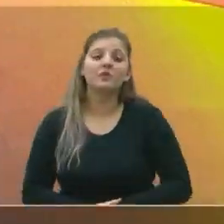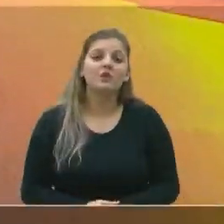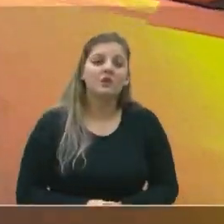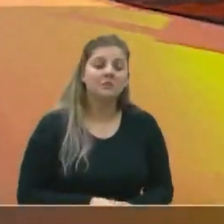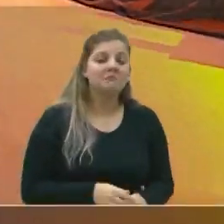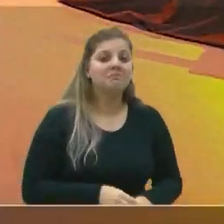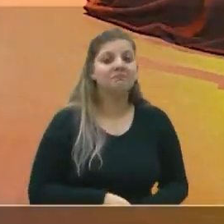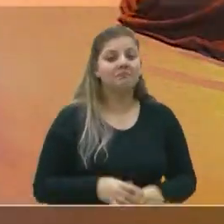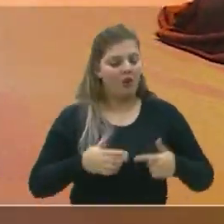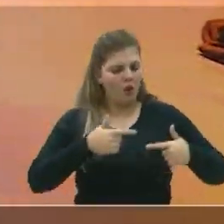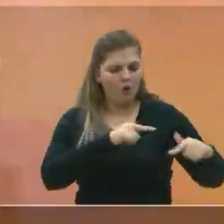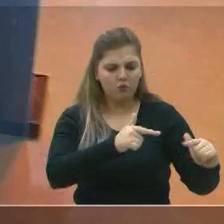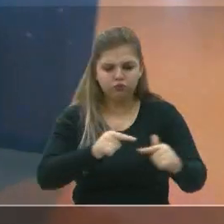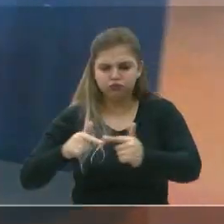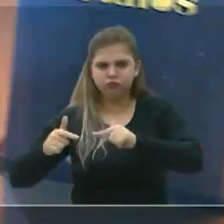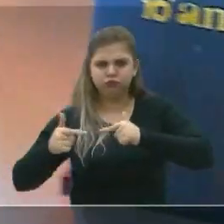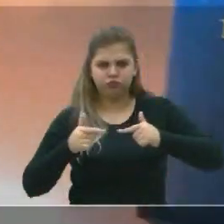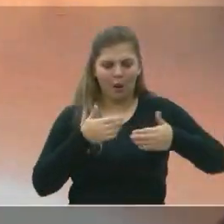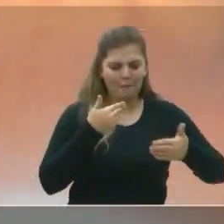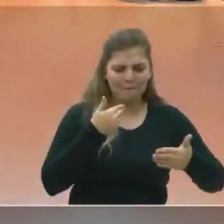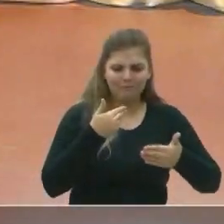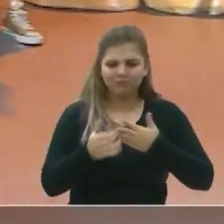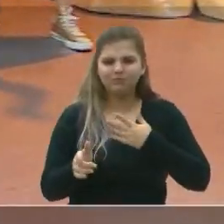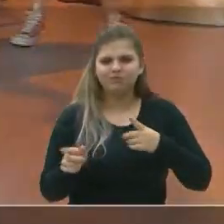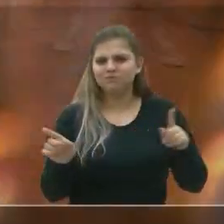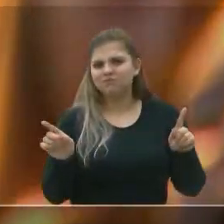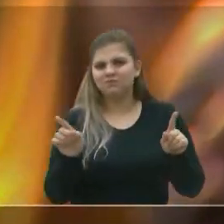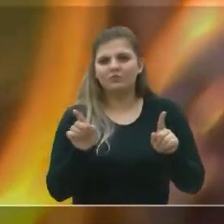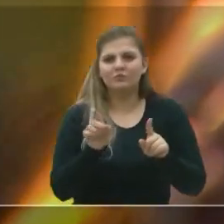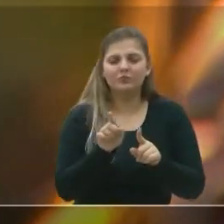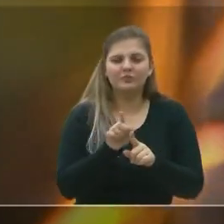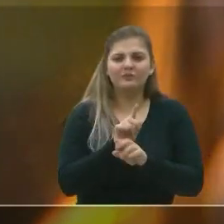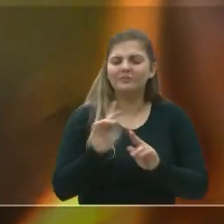batalhas. Ele não perde as